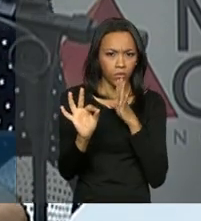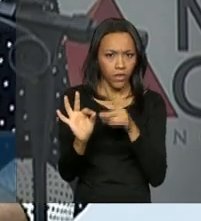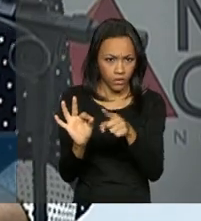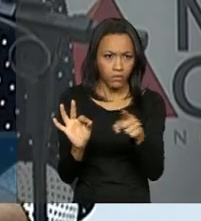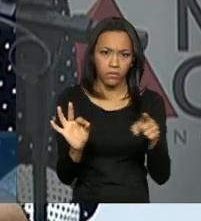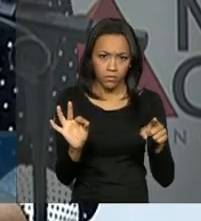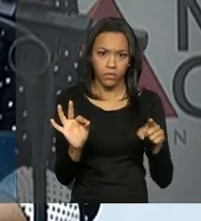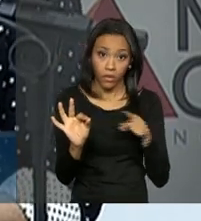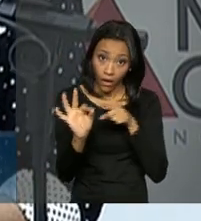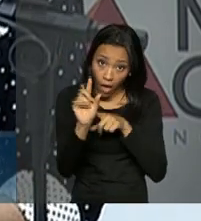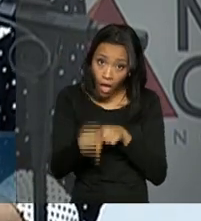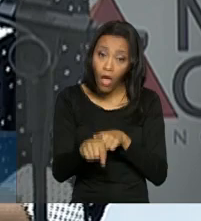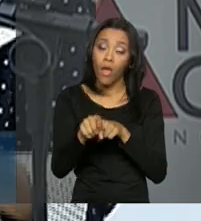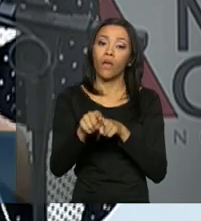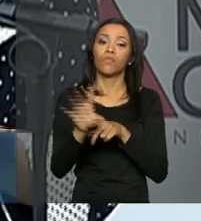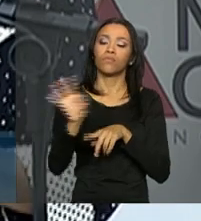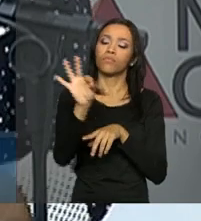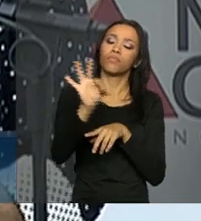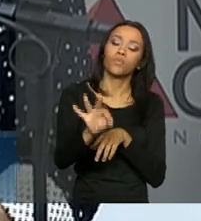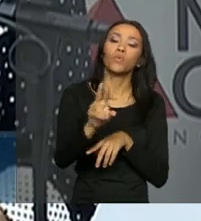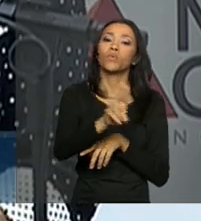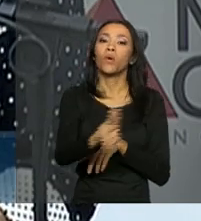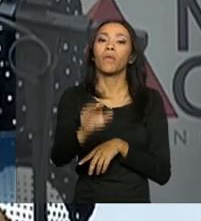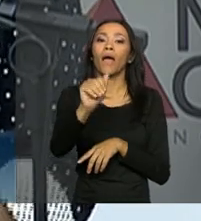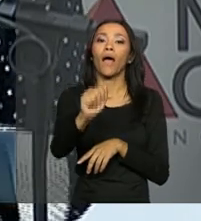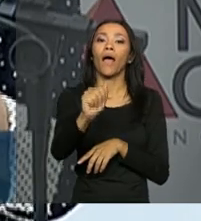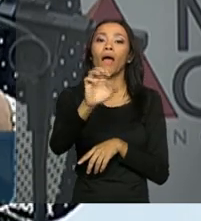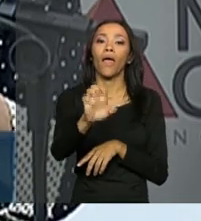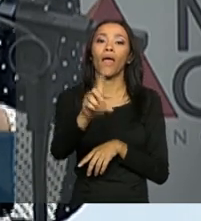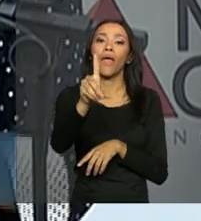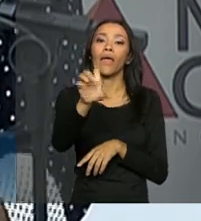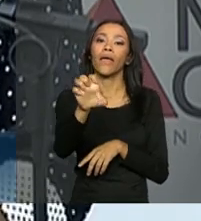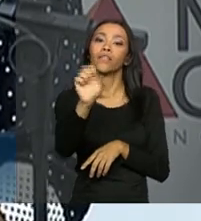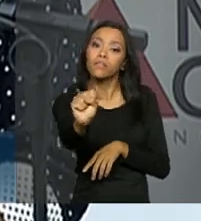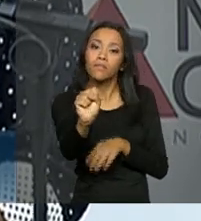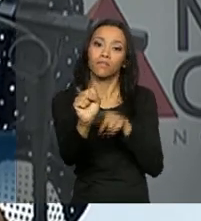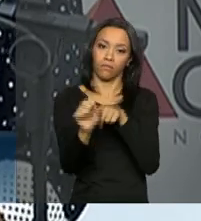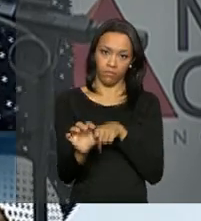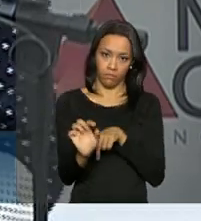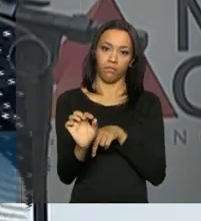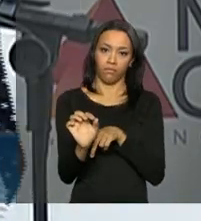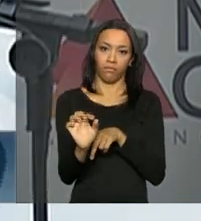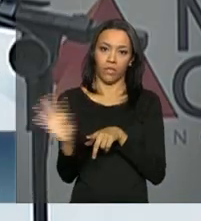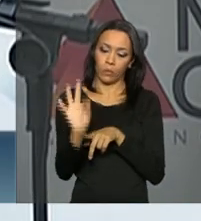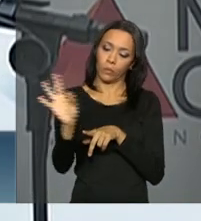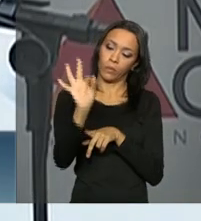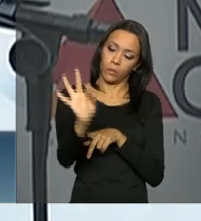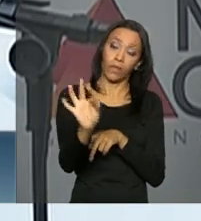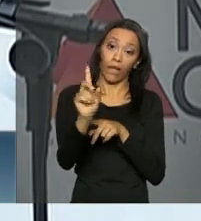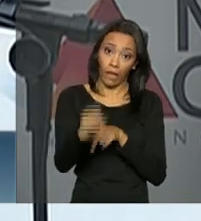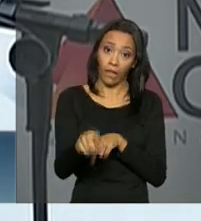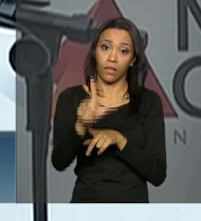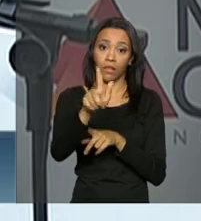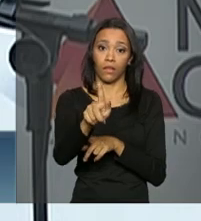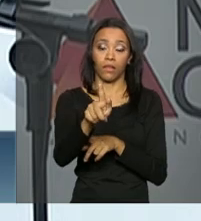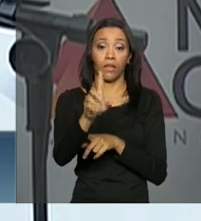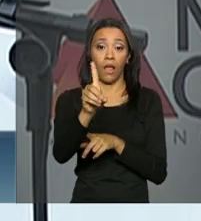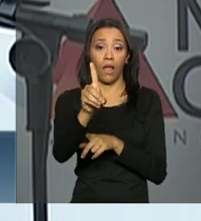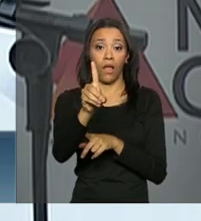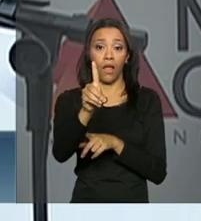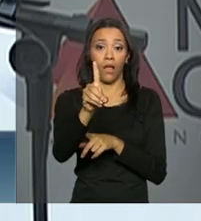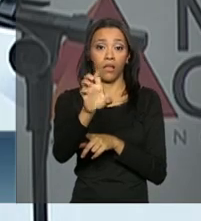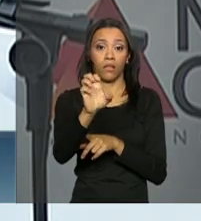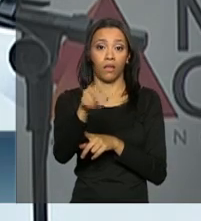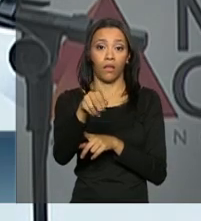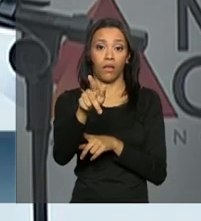como mosquito da dengue, e cujo nome científico é a Aedes aegypti, ele agora